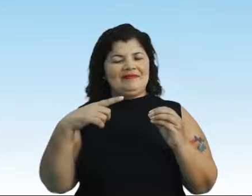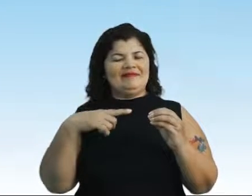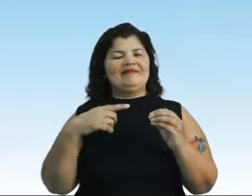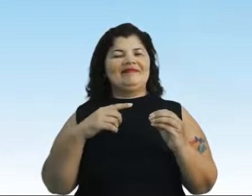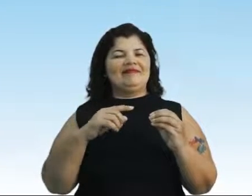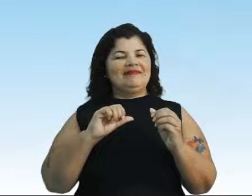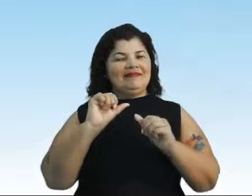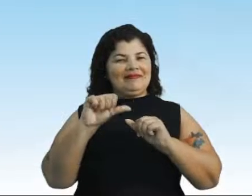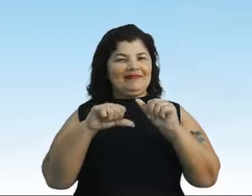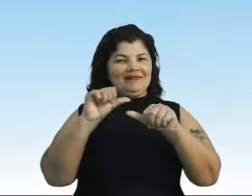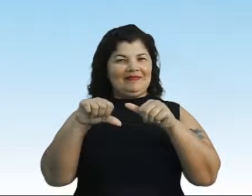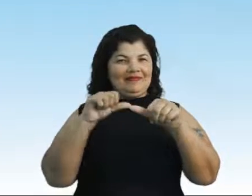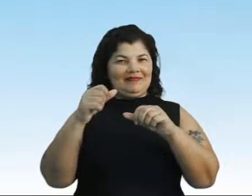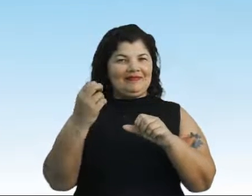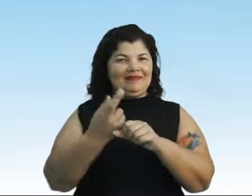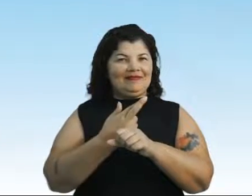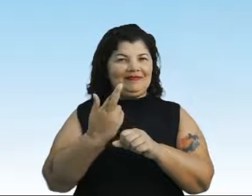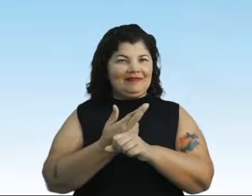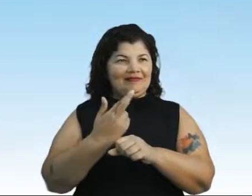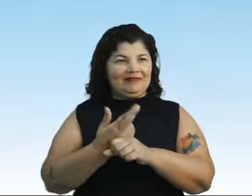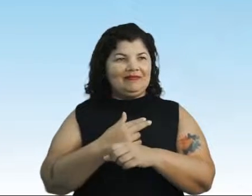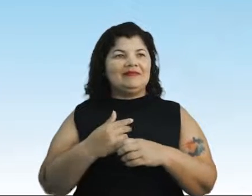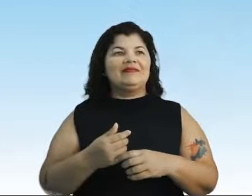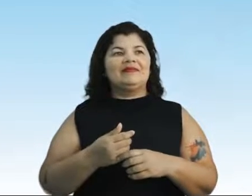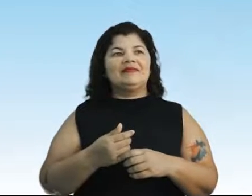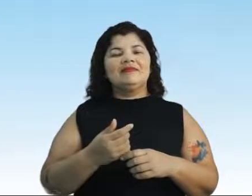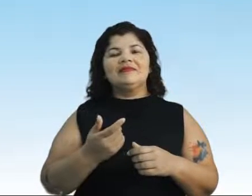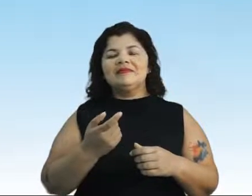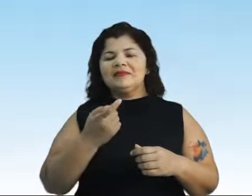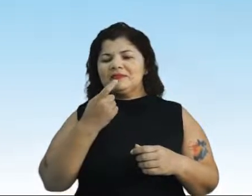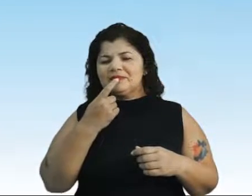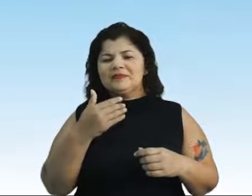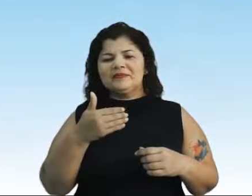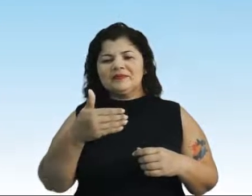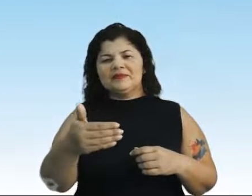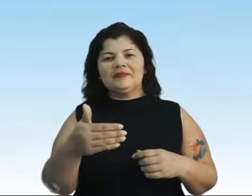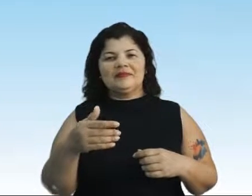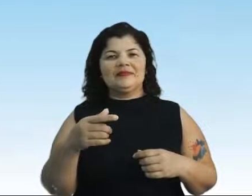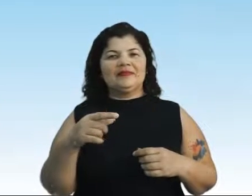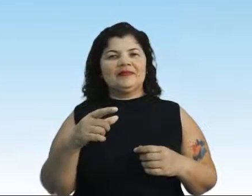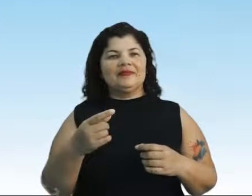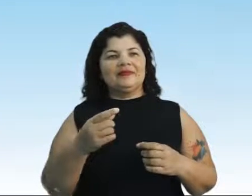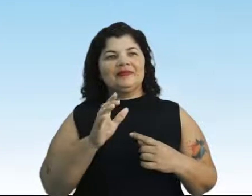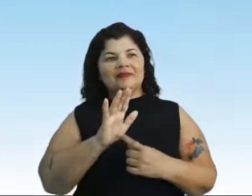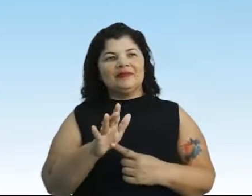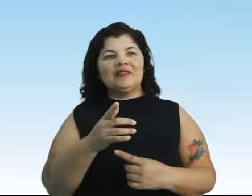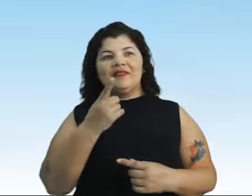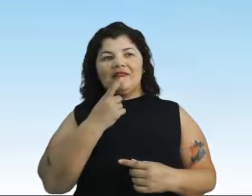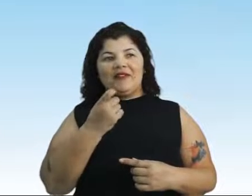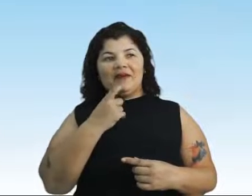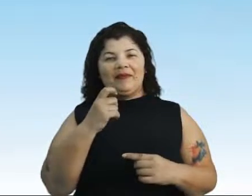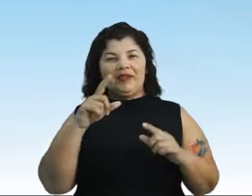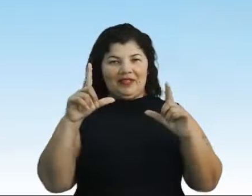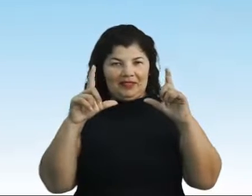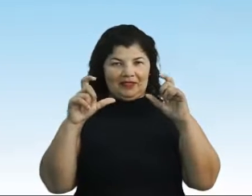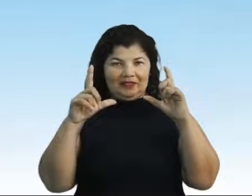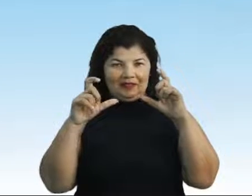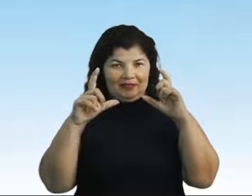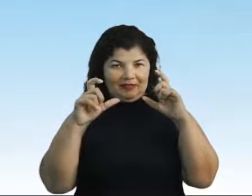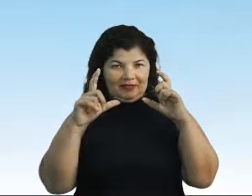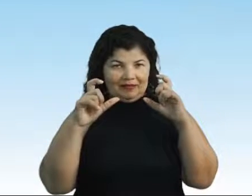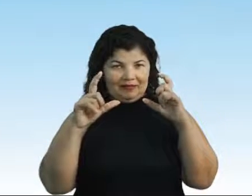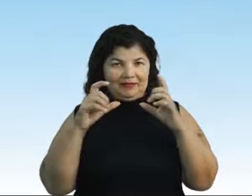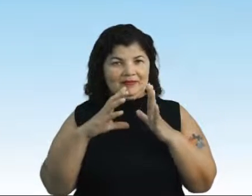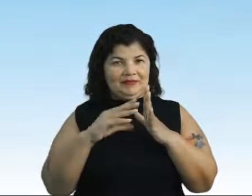bem legais. O mais recente, o mais perto da ideia, é esse vermelhinho que você está vendo aí na sua